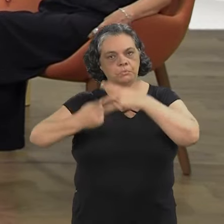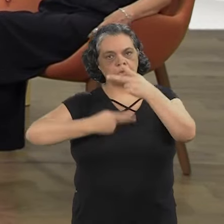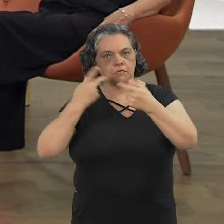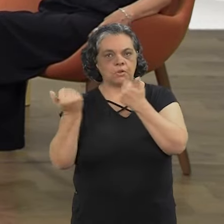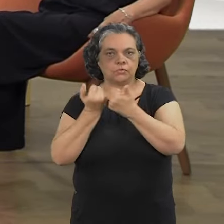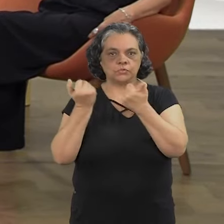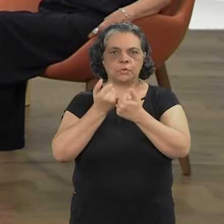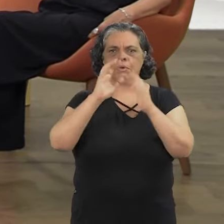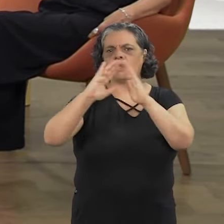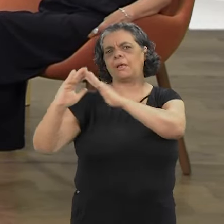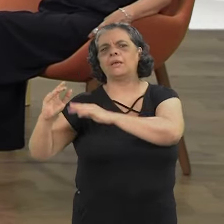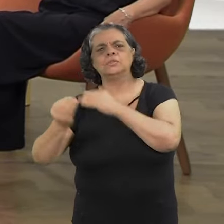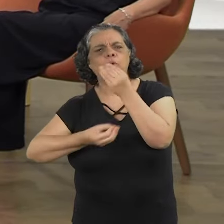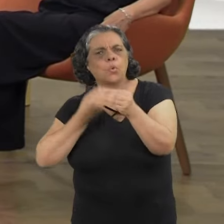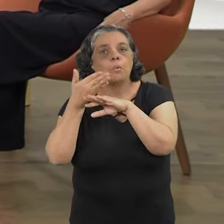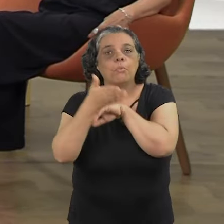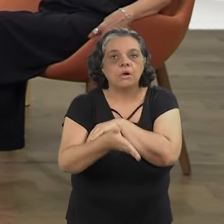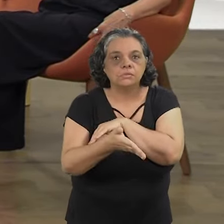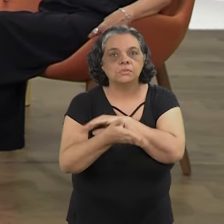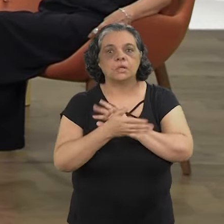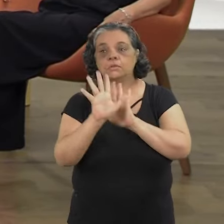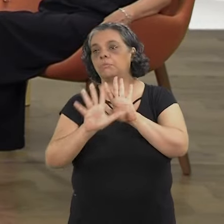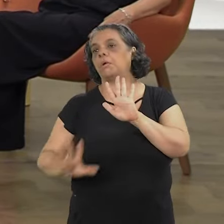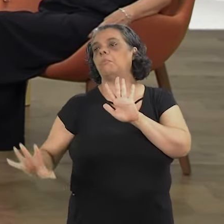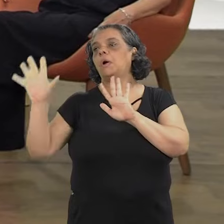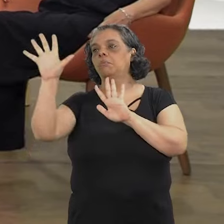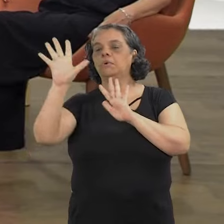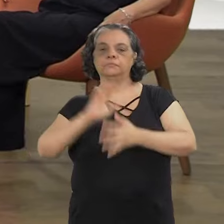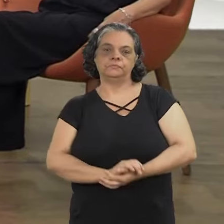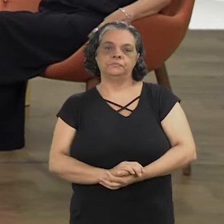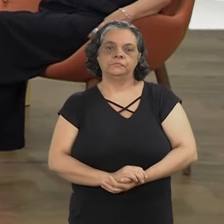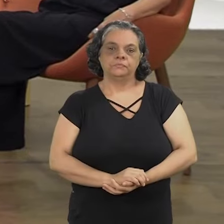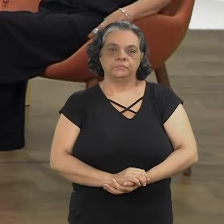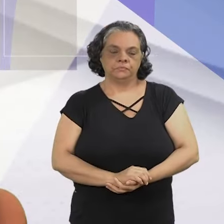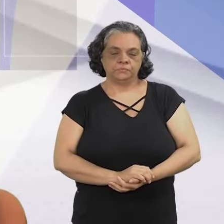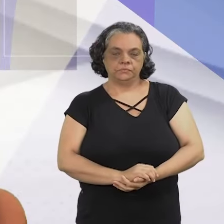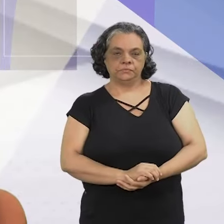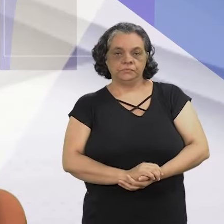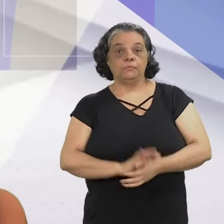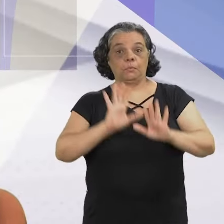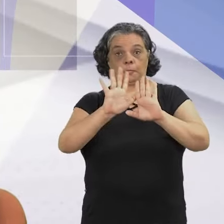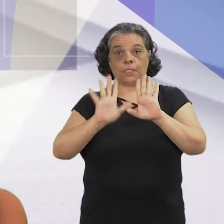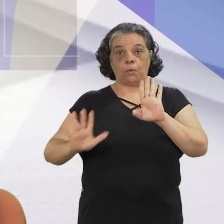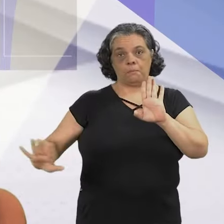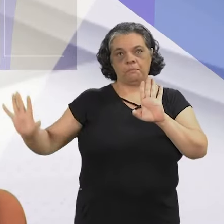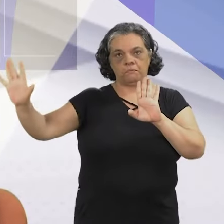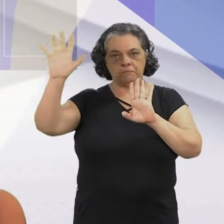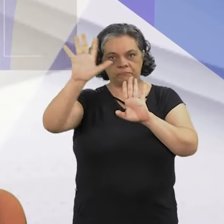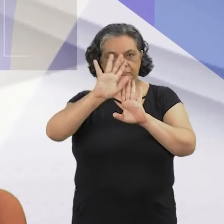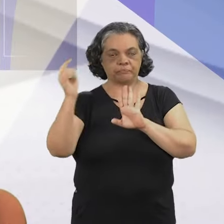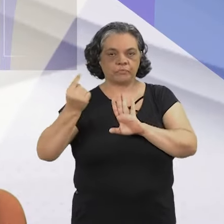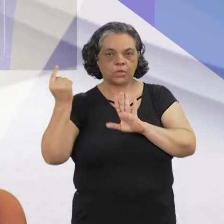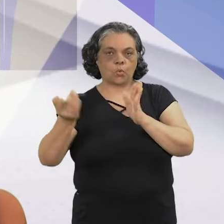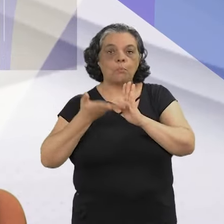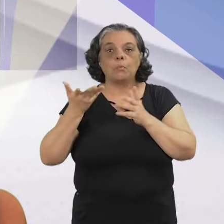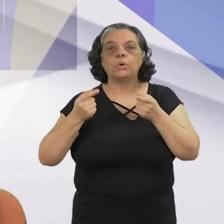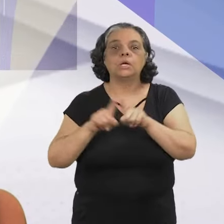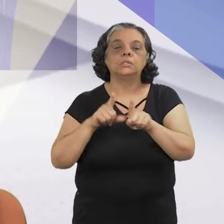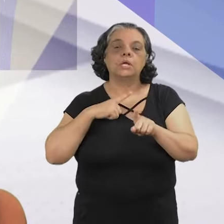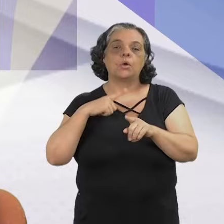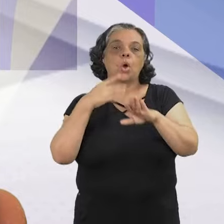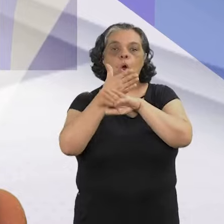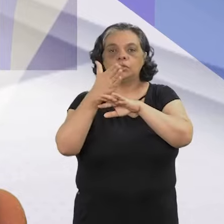falar para quem tá em casa como é que acessa esse mapa da mídia independente popular de Pernambuco isso o mapa da mídia independente Popular